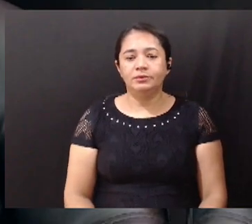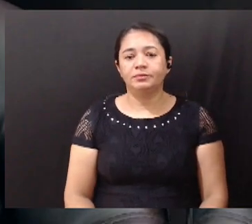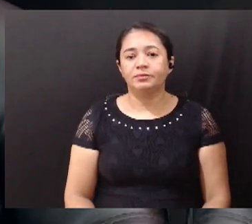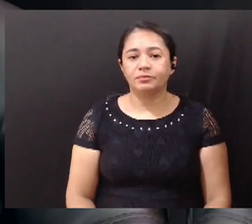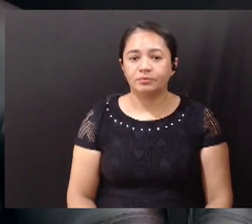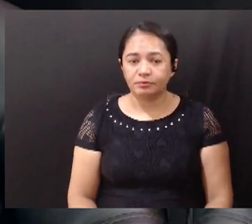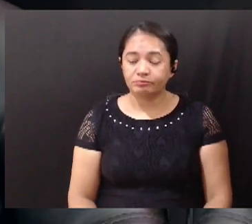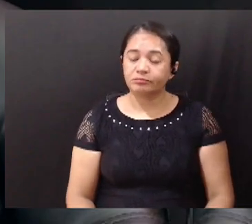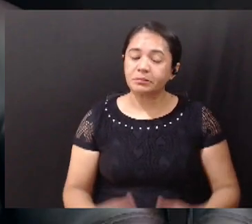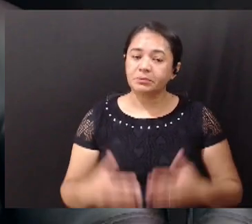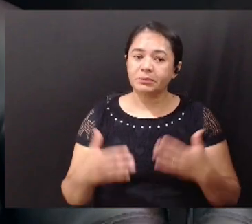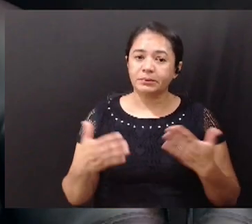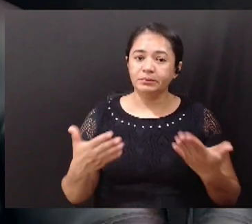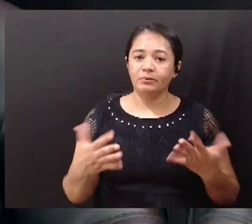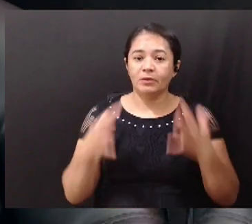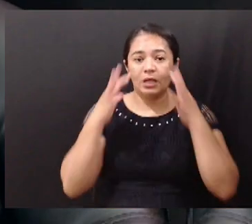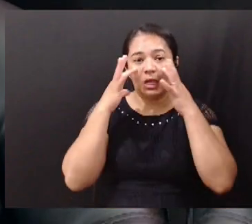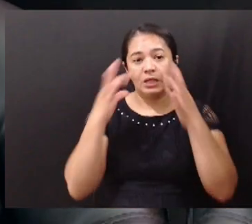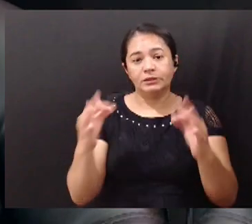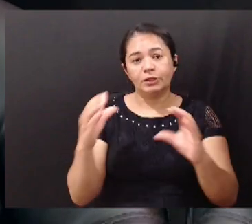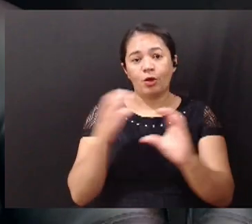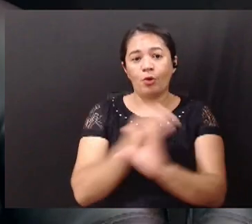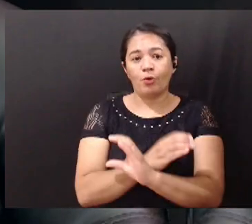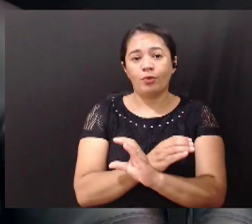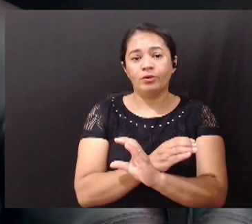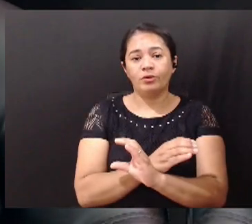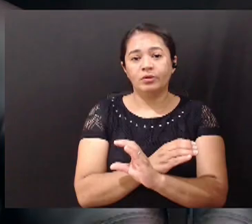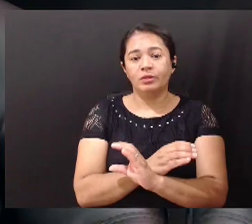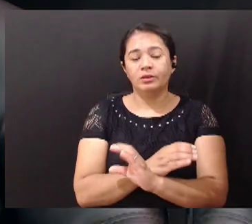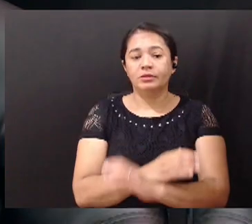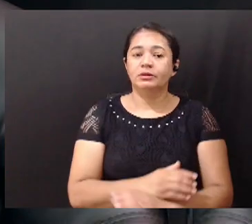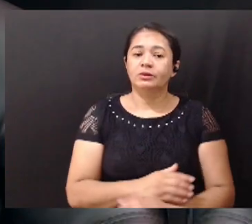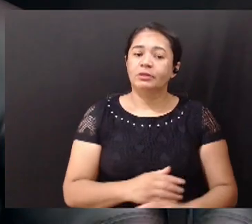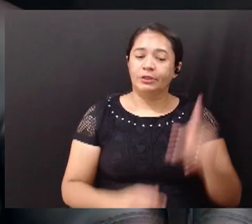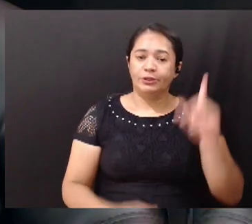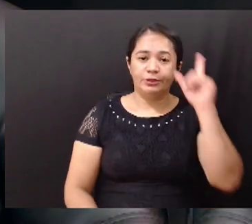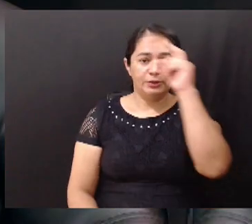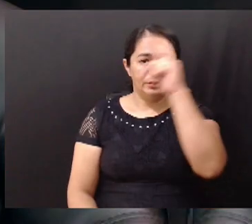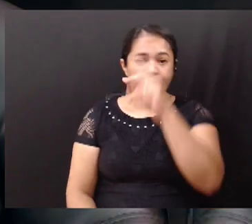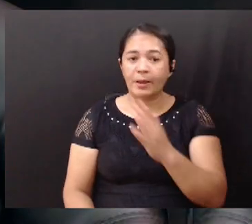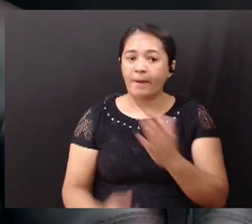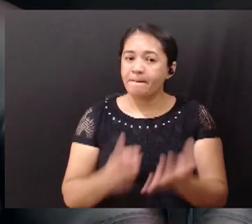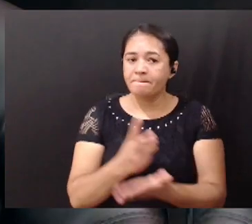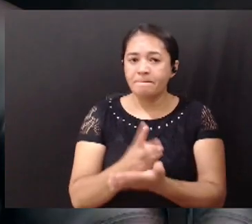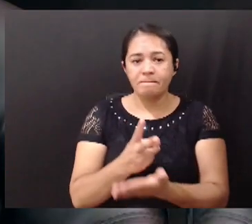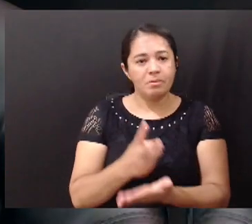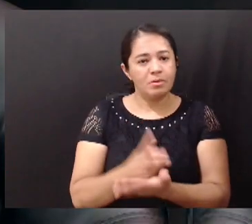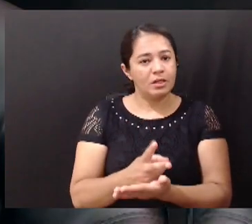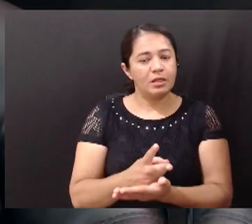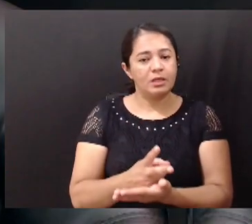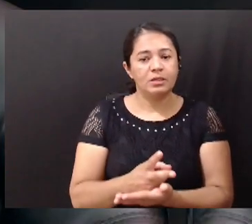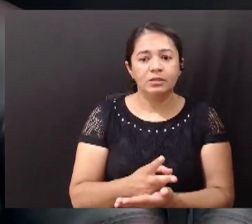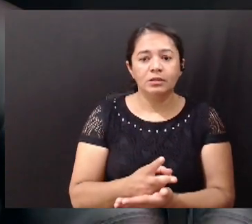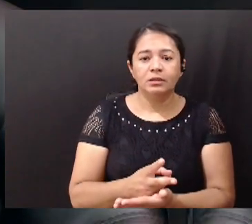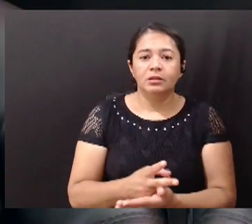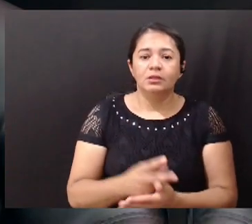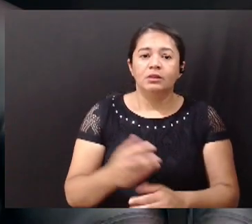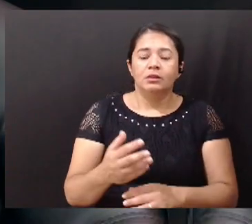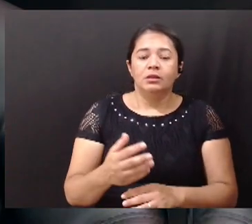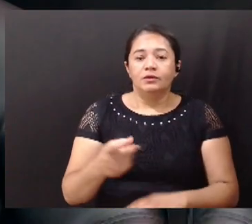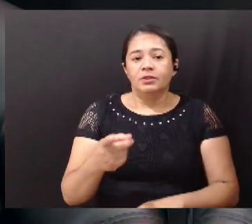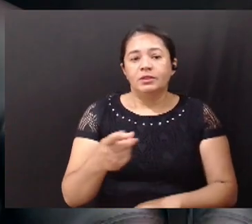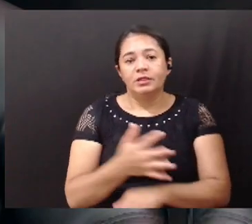Marcos, a atenção integral ela já é um pouco complicada, né? Mesmo que você não esteja nas férias. Então, entenda que você não vai